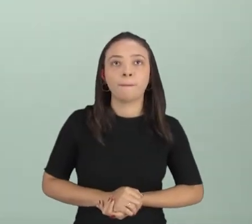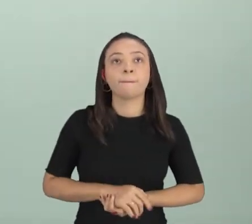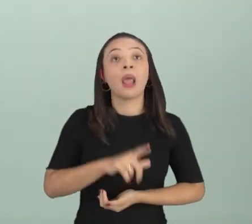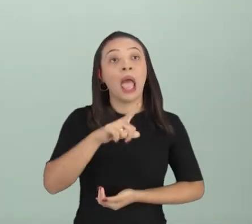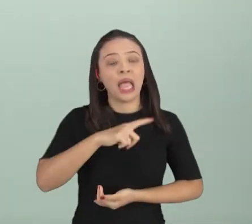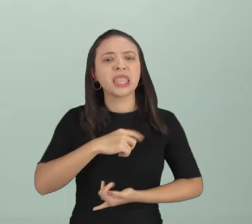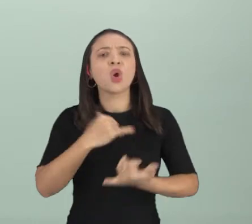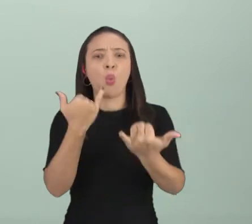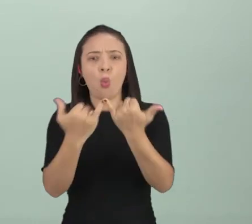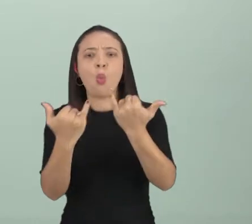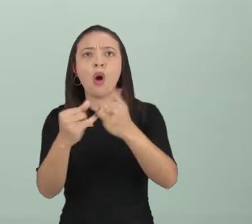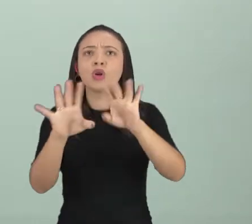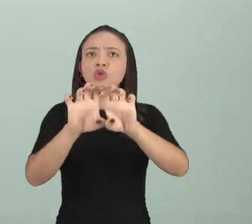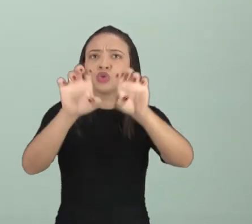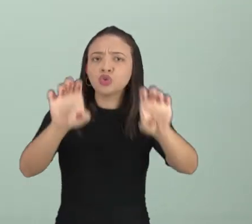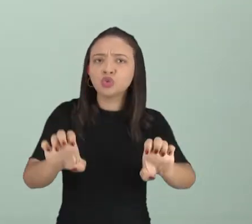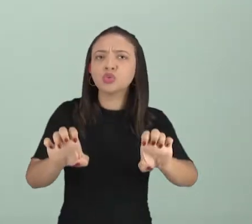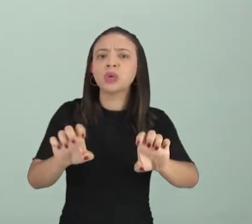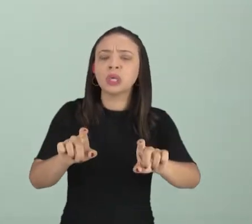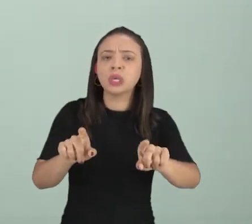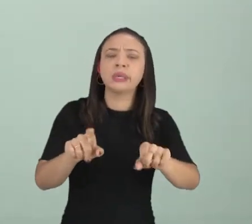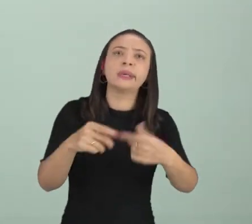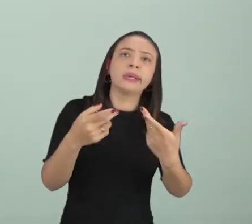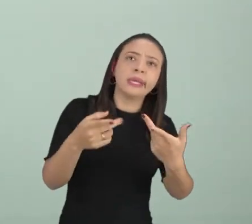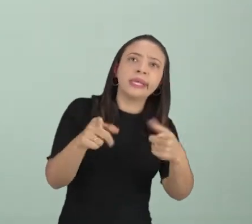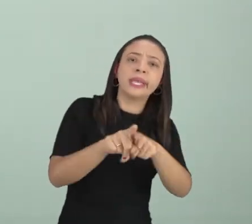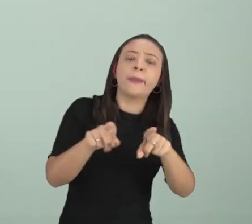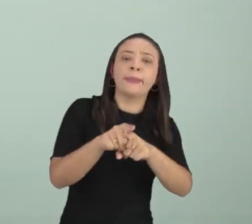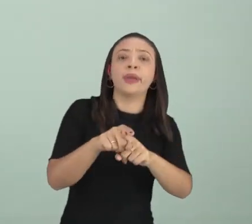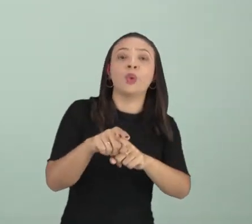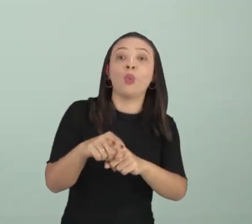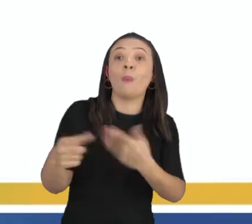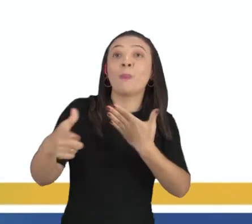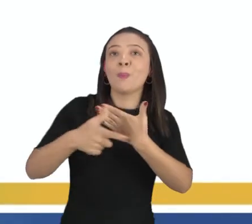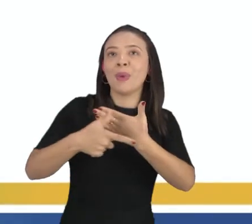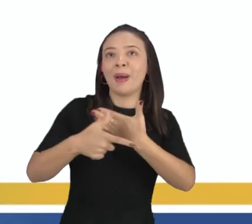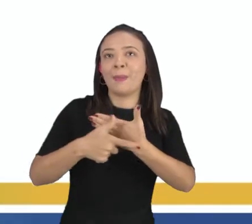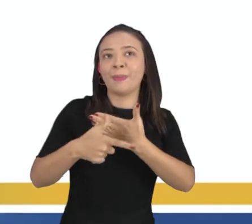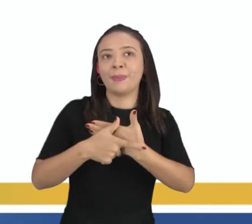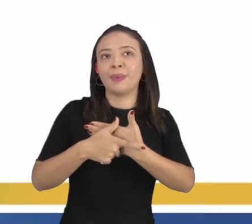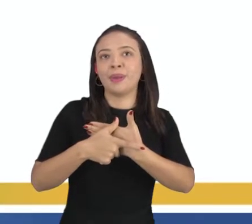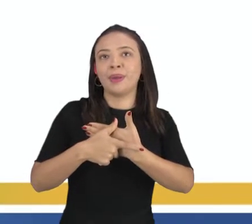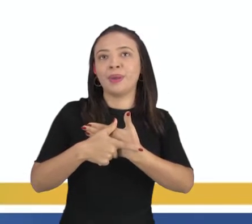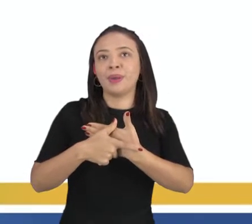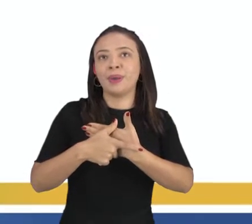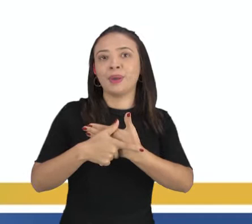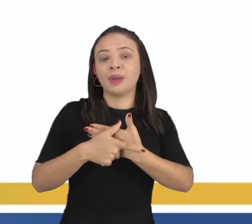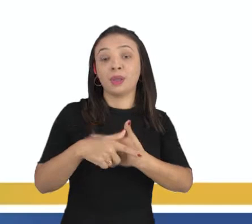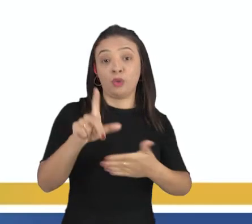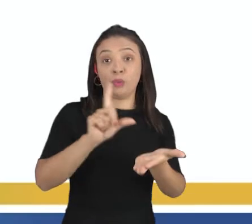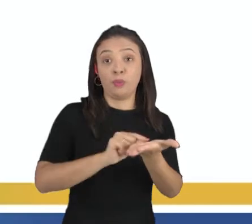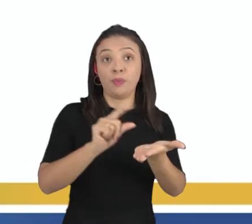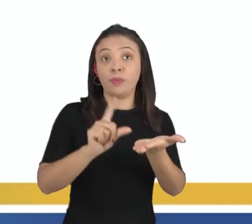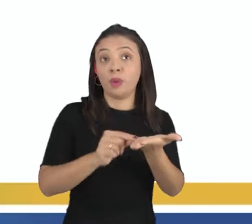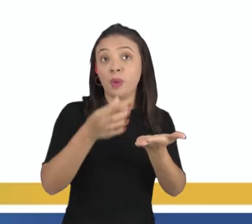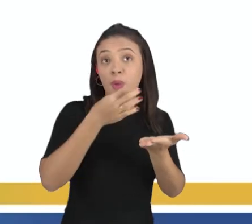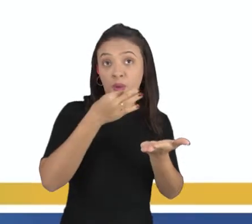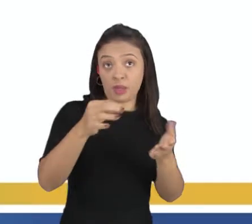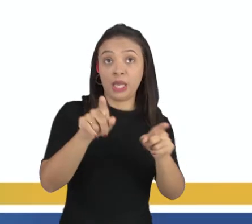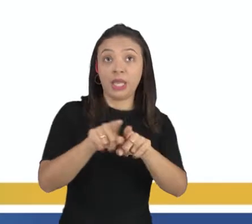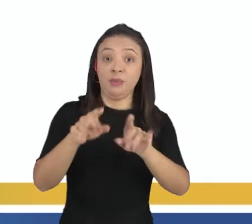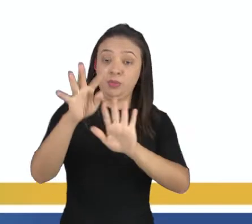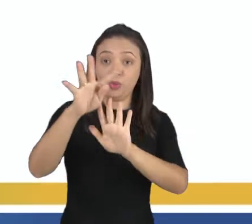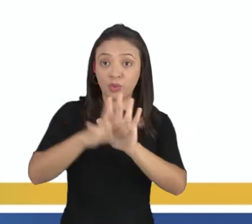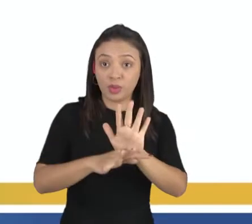Apesar da semelhança da estrutura da finalidade, da semelhança entre a estrutura do artigo de opinião e